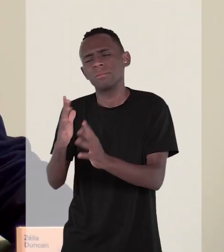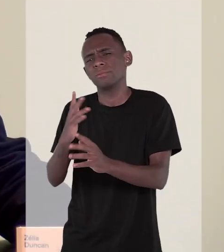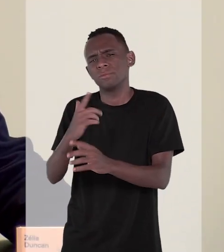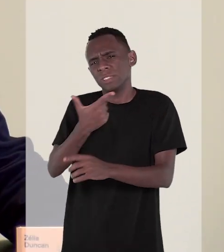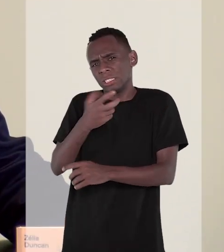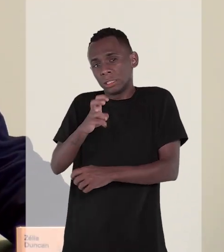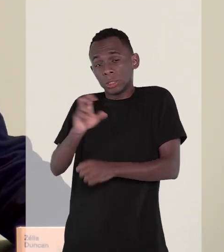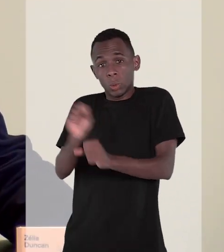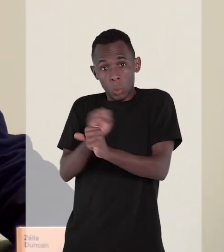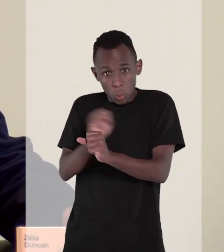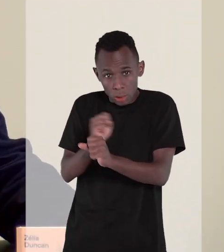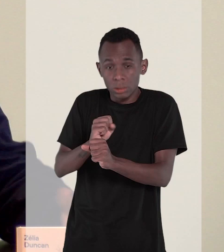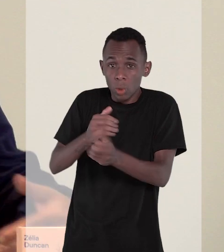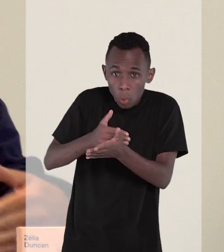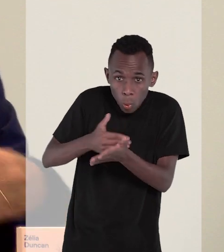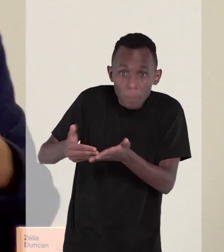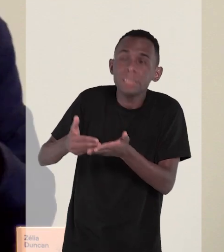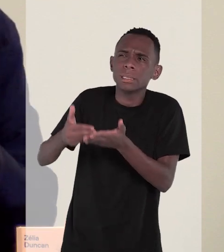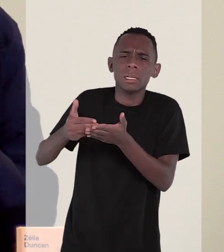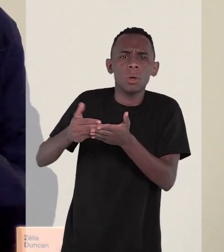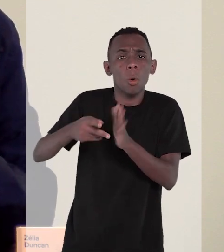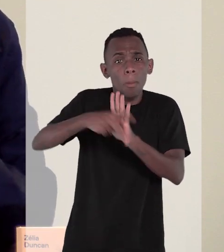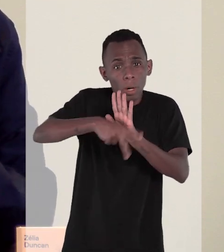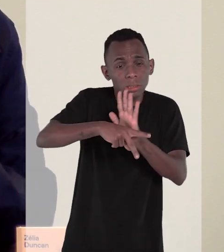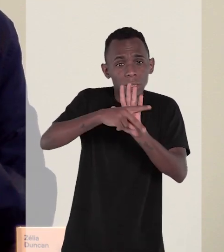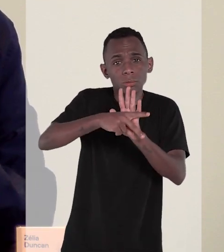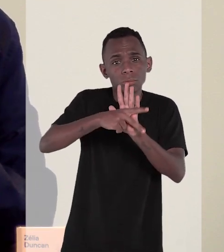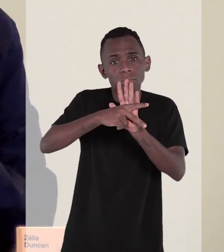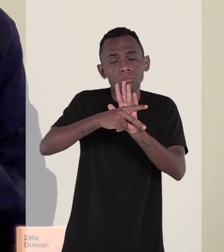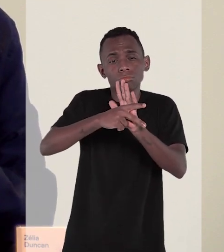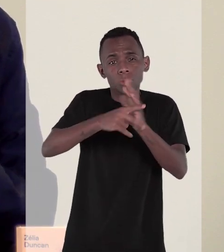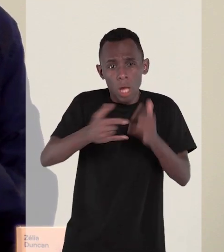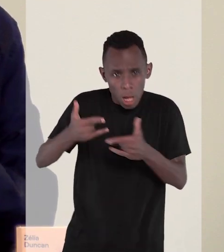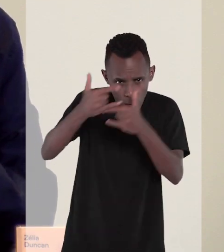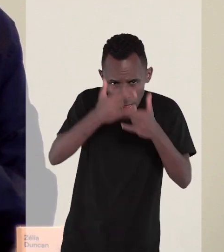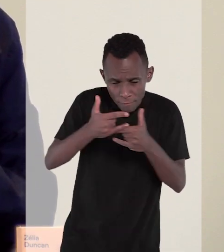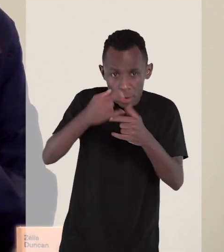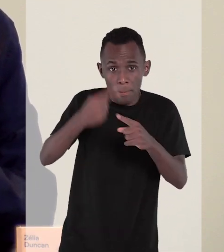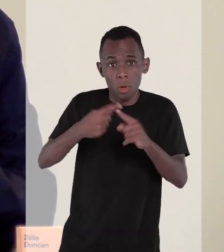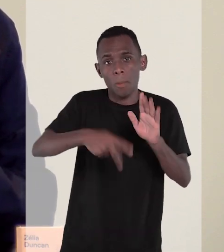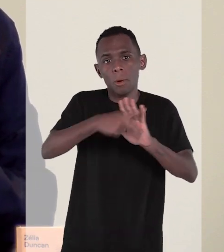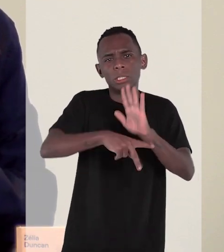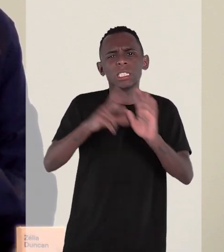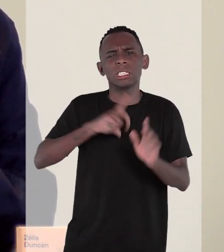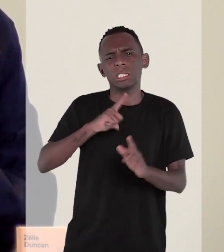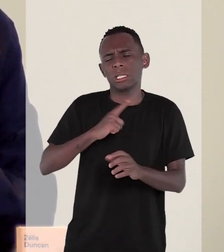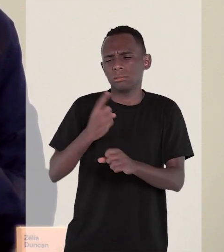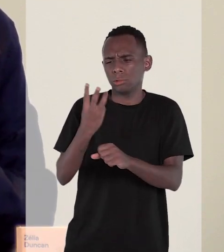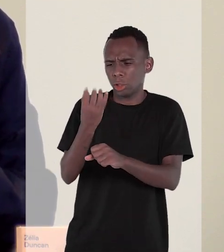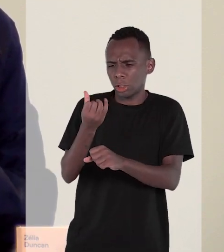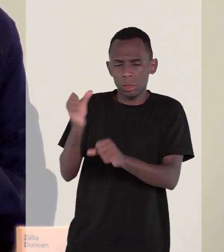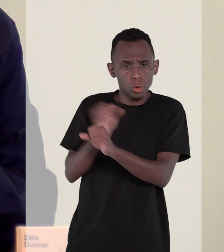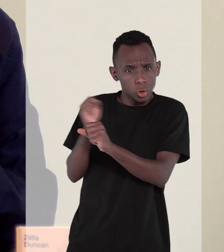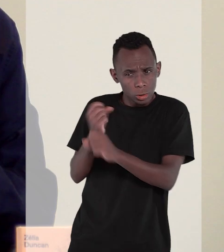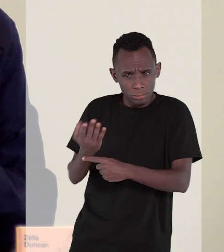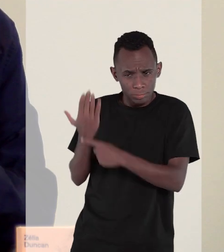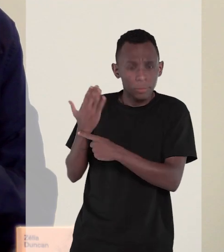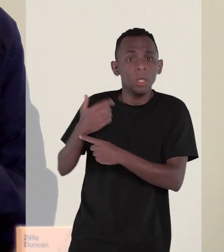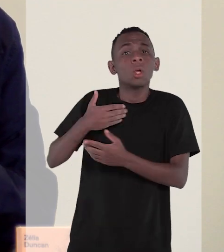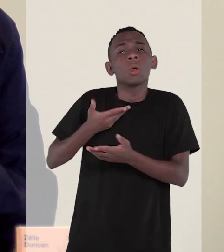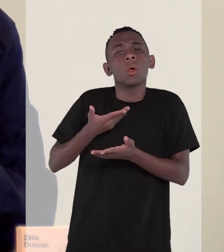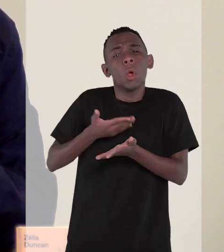25, 26 anos, que é o tempo que eu comecei a gravar e transmitir o projeto, porque o projeto tem 36 anos de vida. E começou